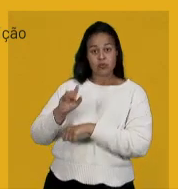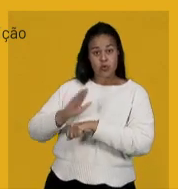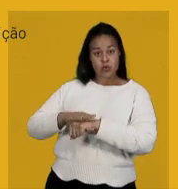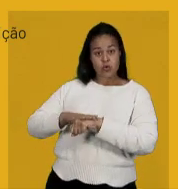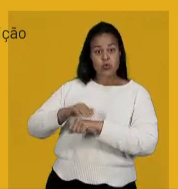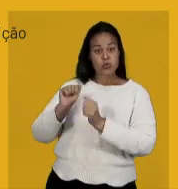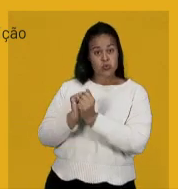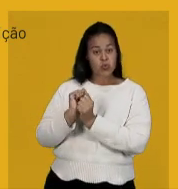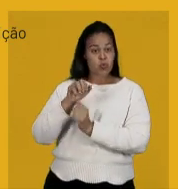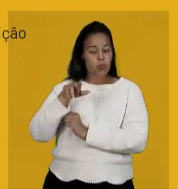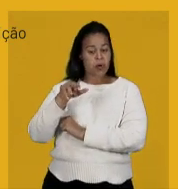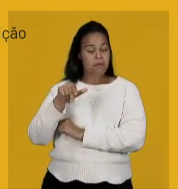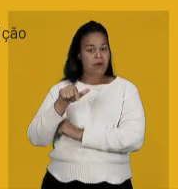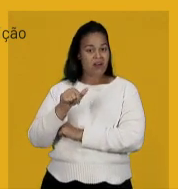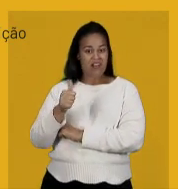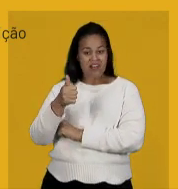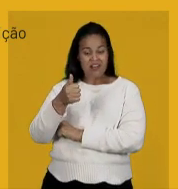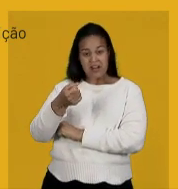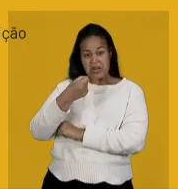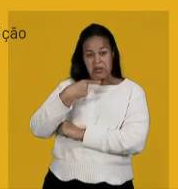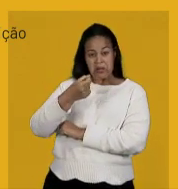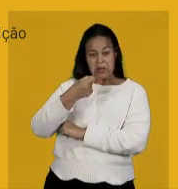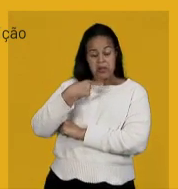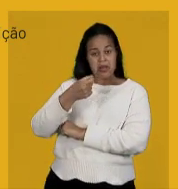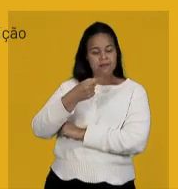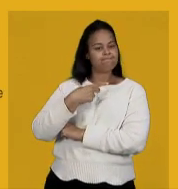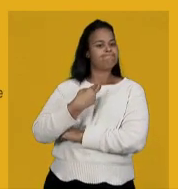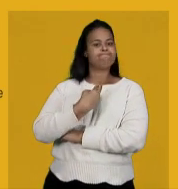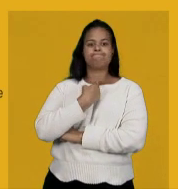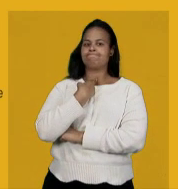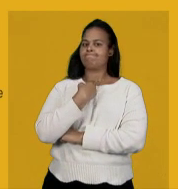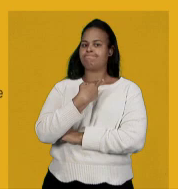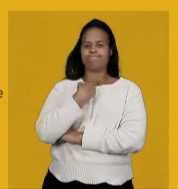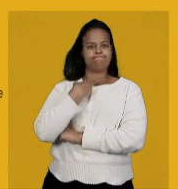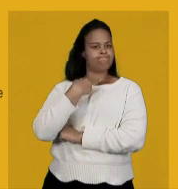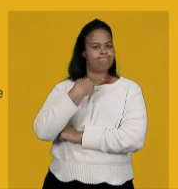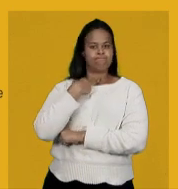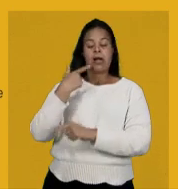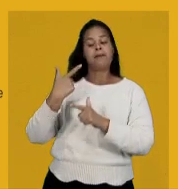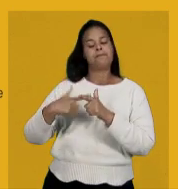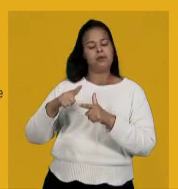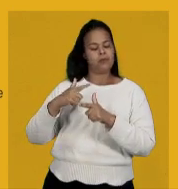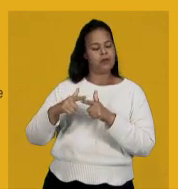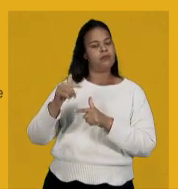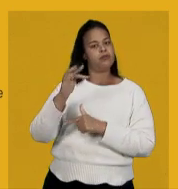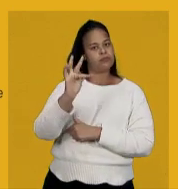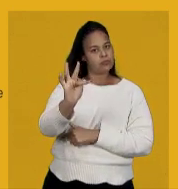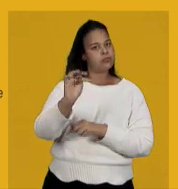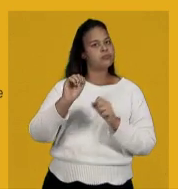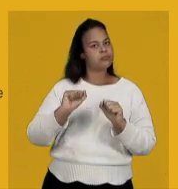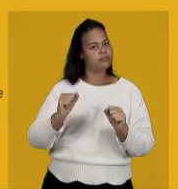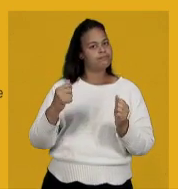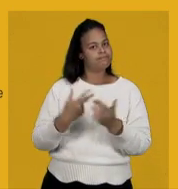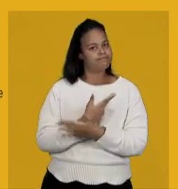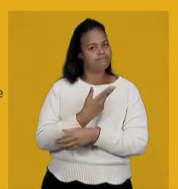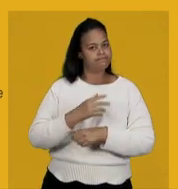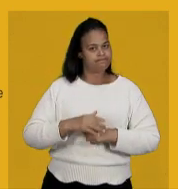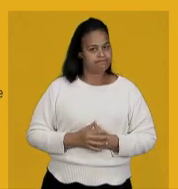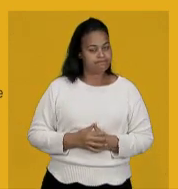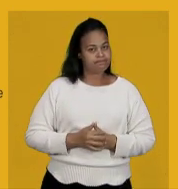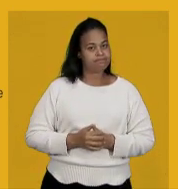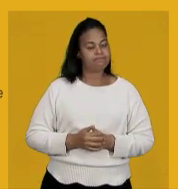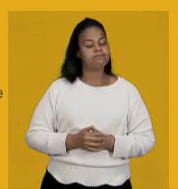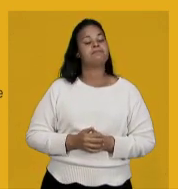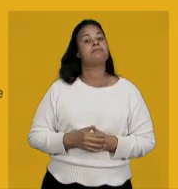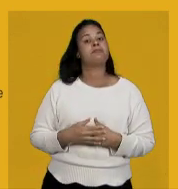mau uso dessa medicação, dessa substância, porque não é para você, não tem prescrição médica para você. Abuso. O